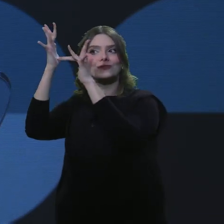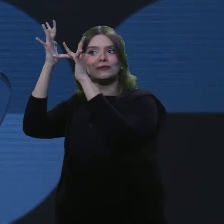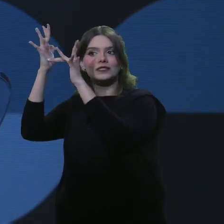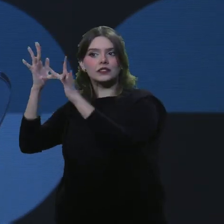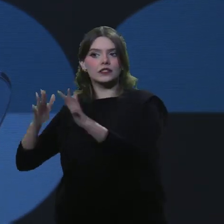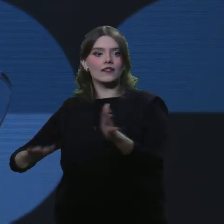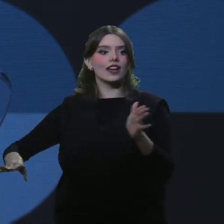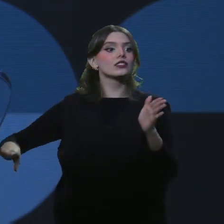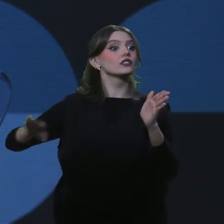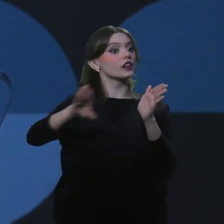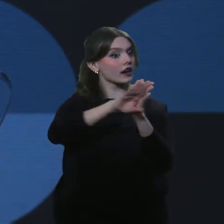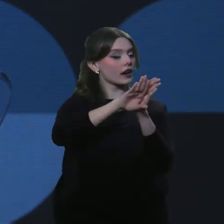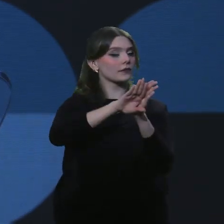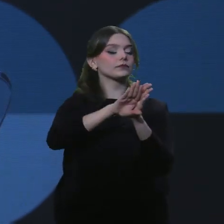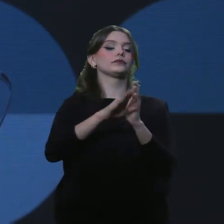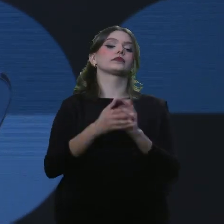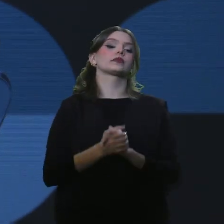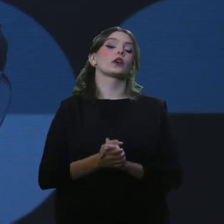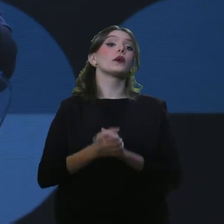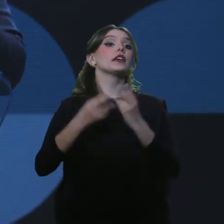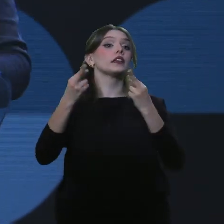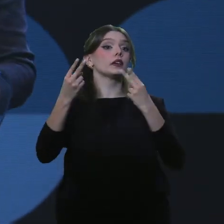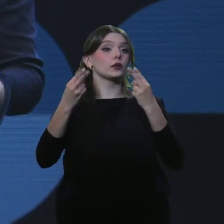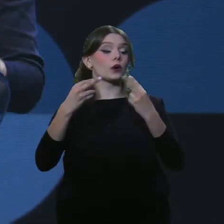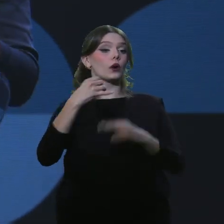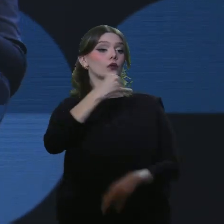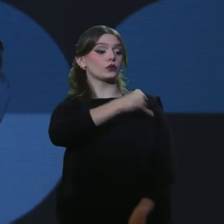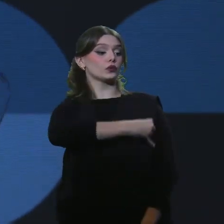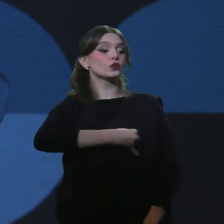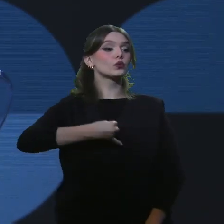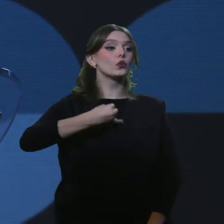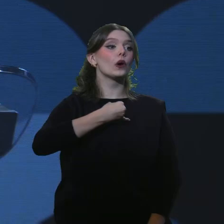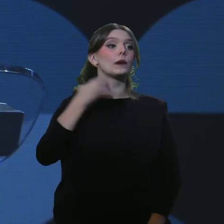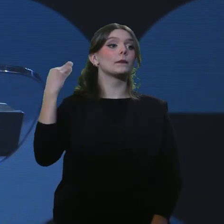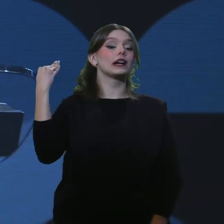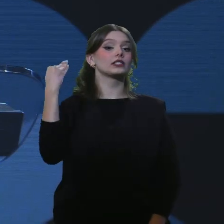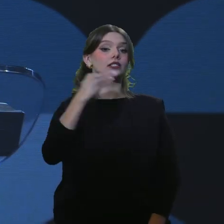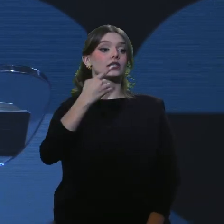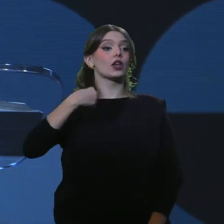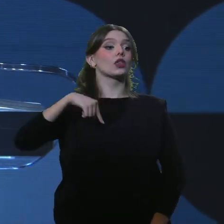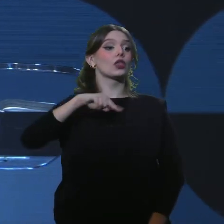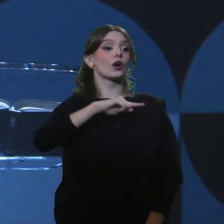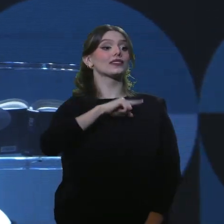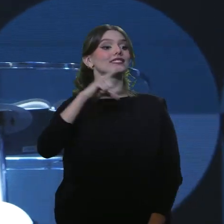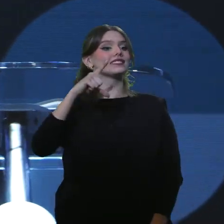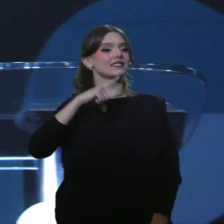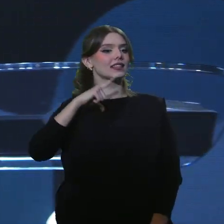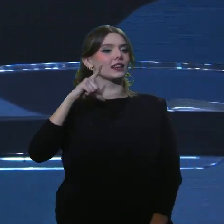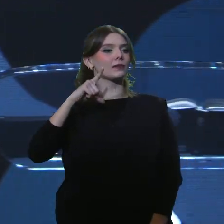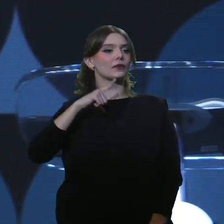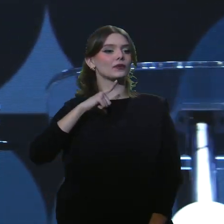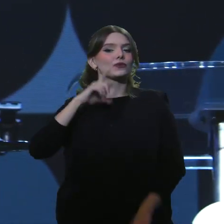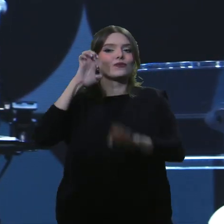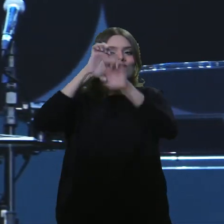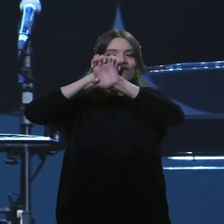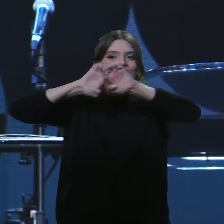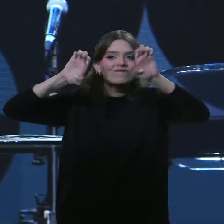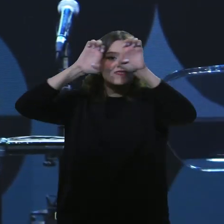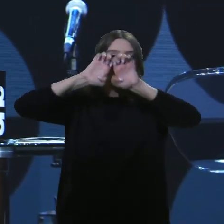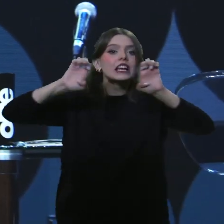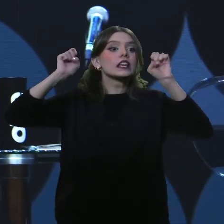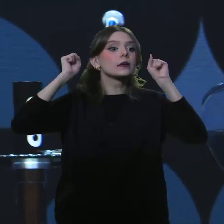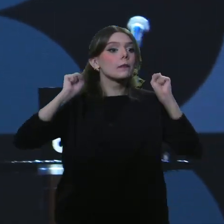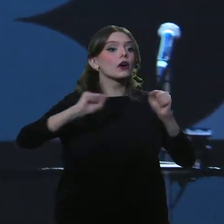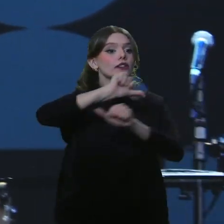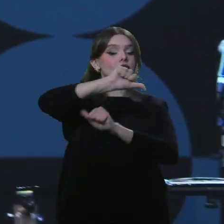assim como João Batista, nós temos uma mensagem transformadora. Às vezes a gente fecha os olhos para